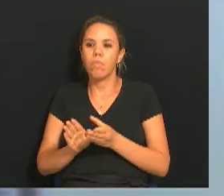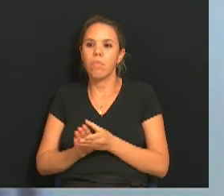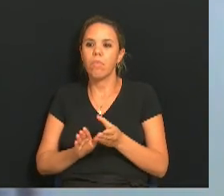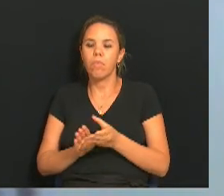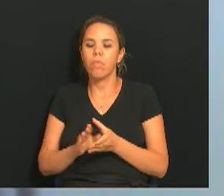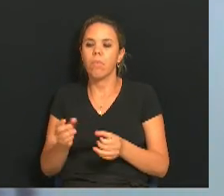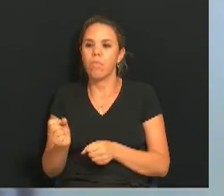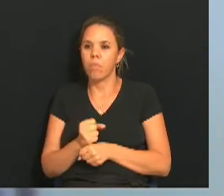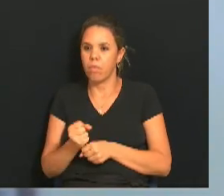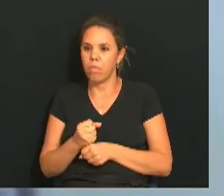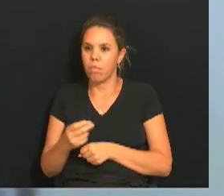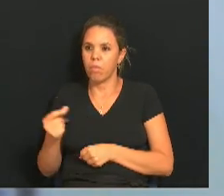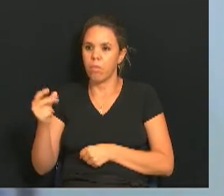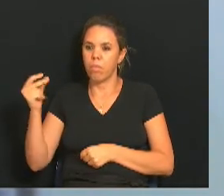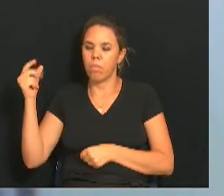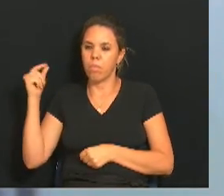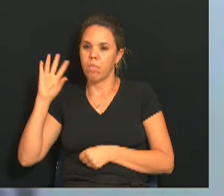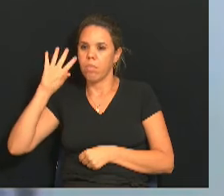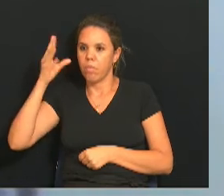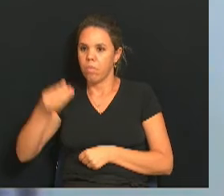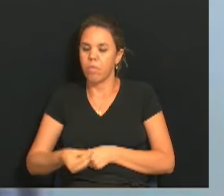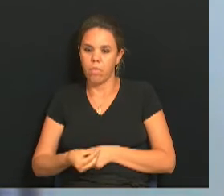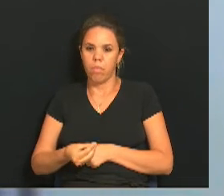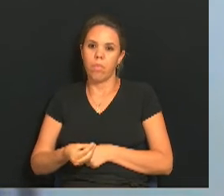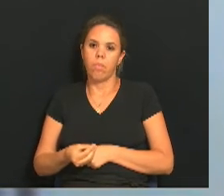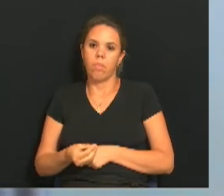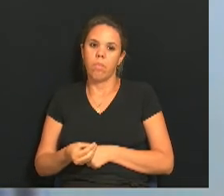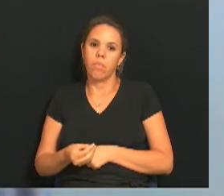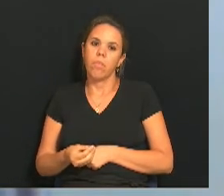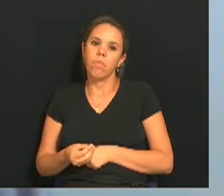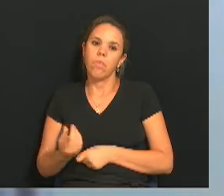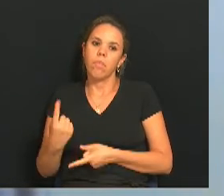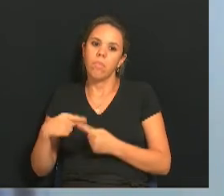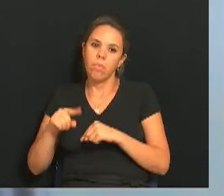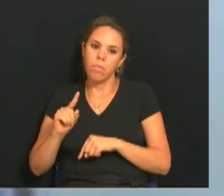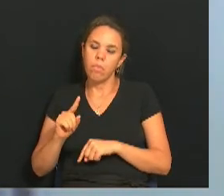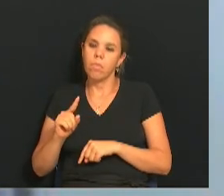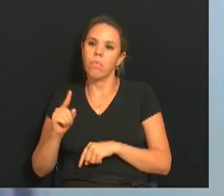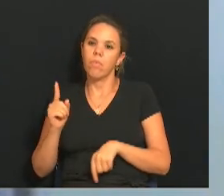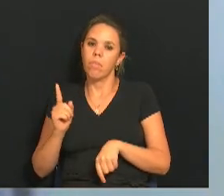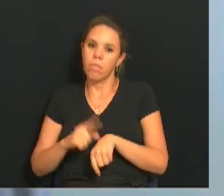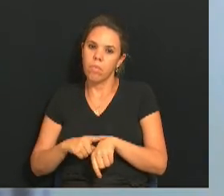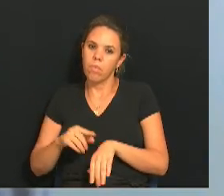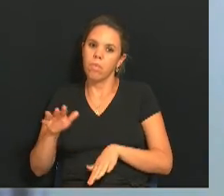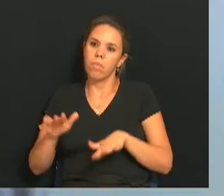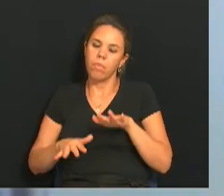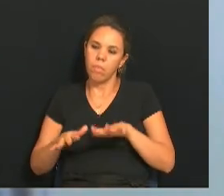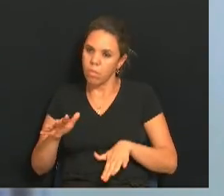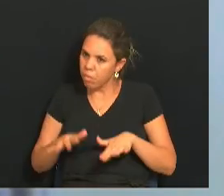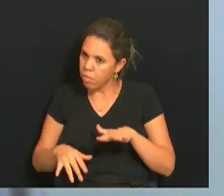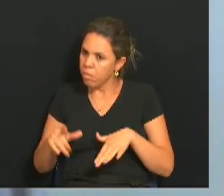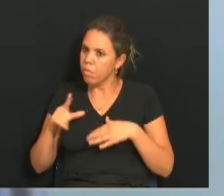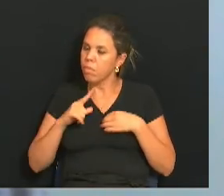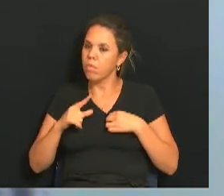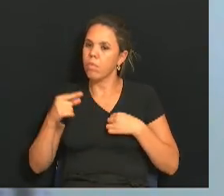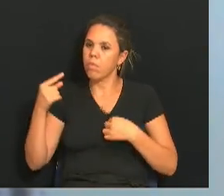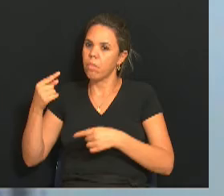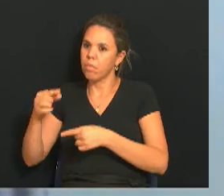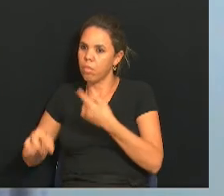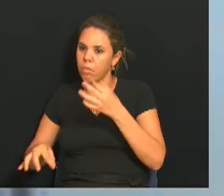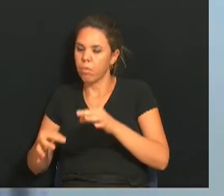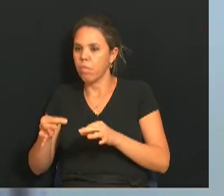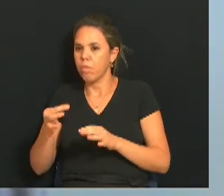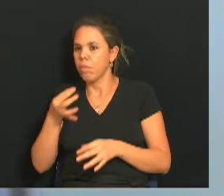a gente entende que são ganhos. Embora em alguns momentos a gente tenha divergências,